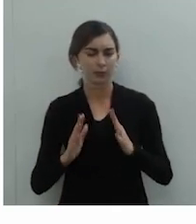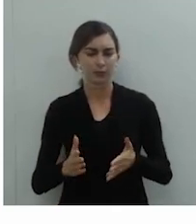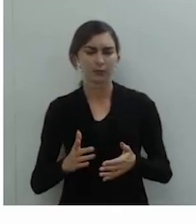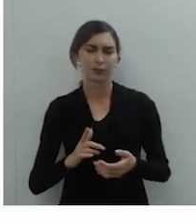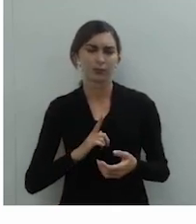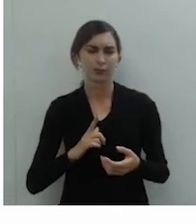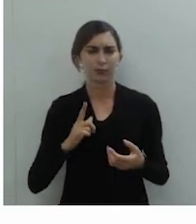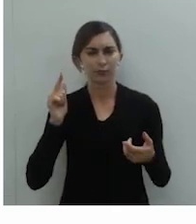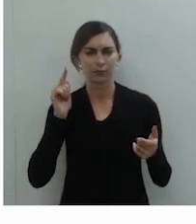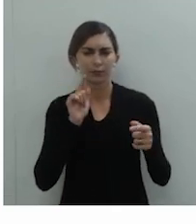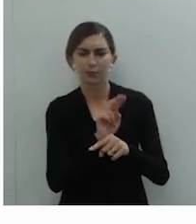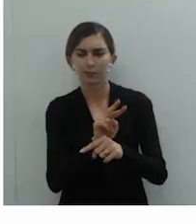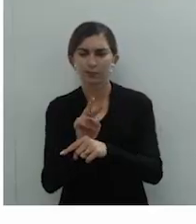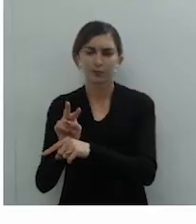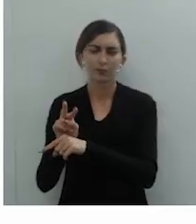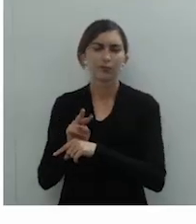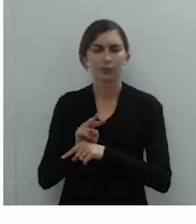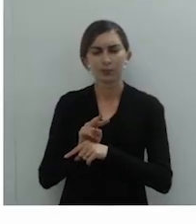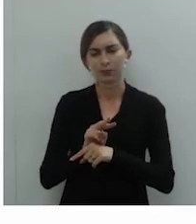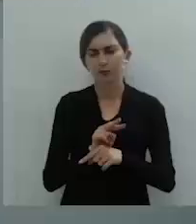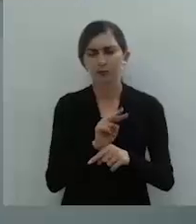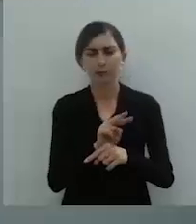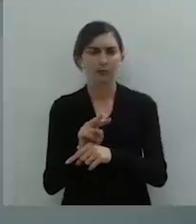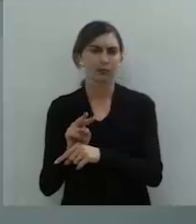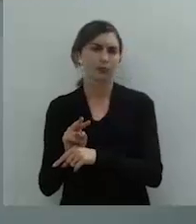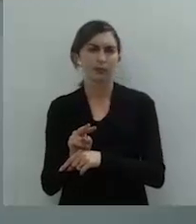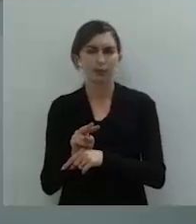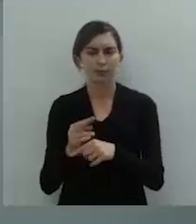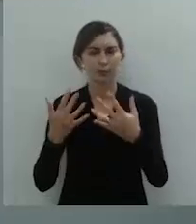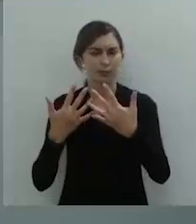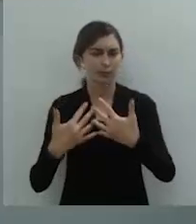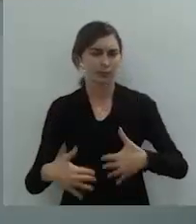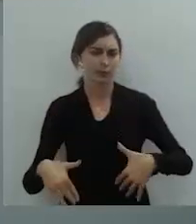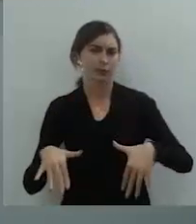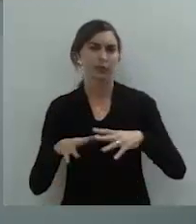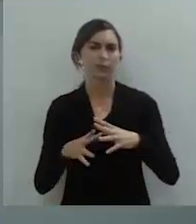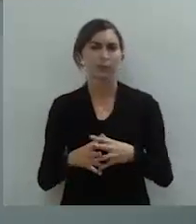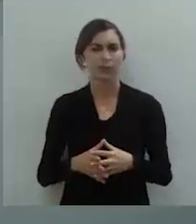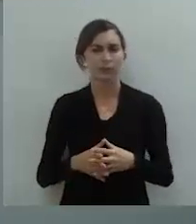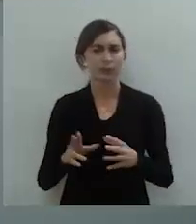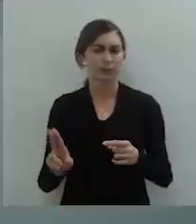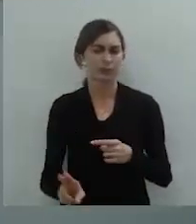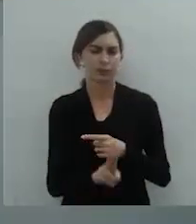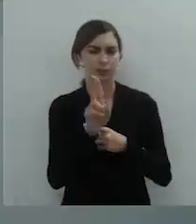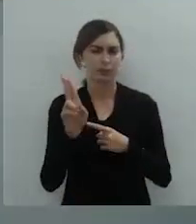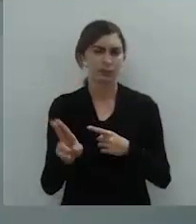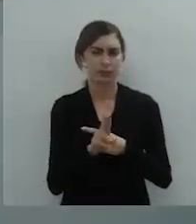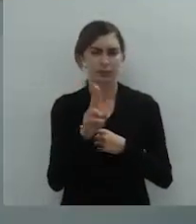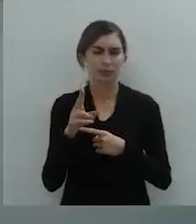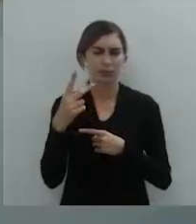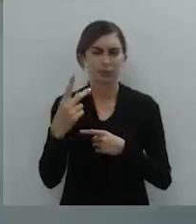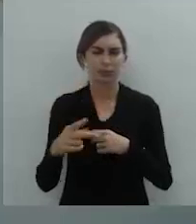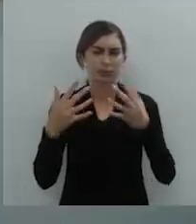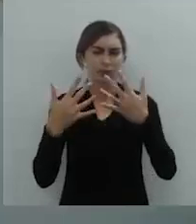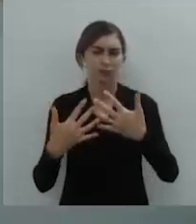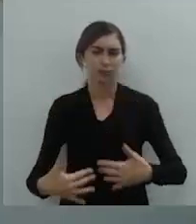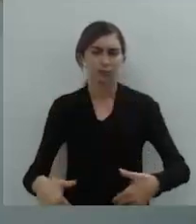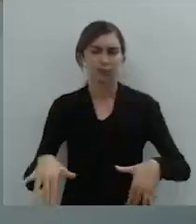Eles conservavam e preservavam essa natureza. Eles usavam dessa